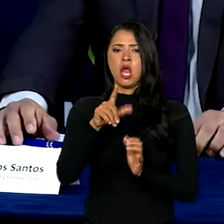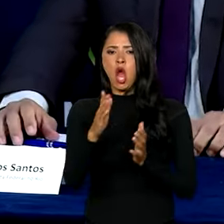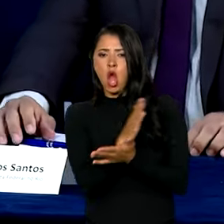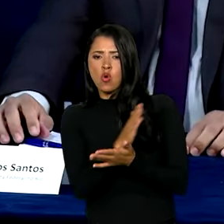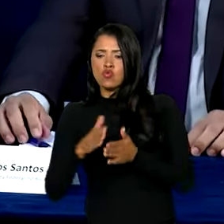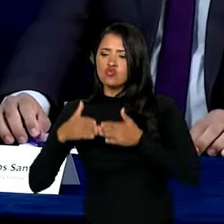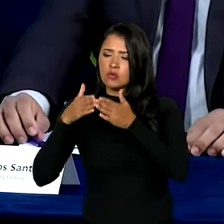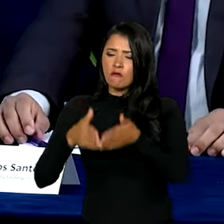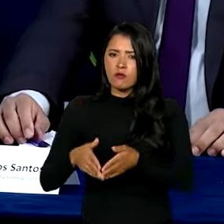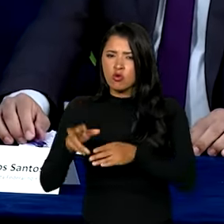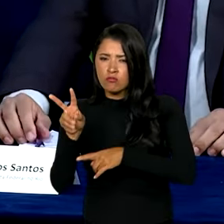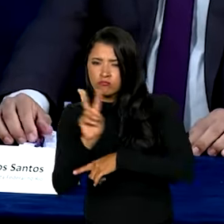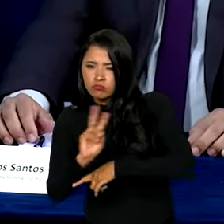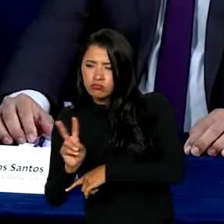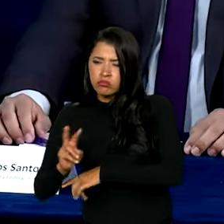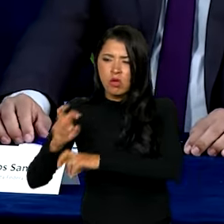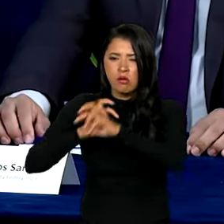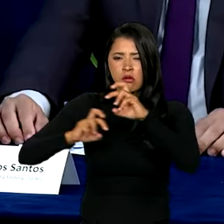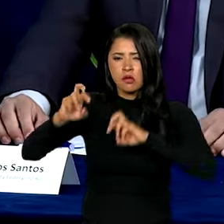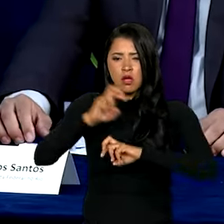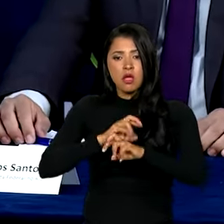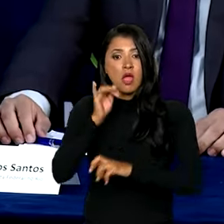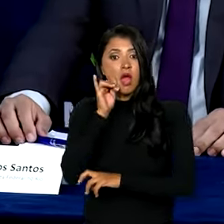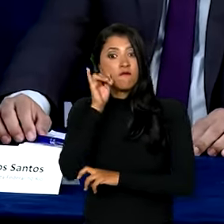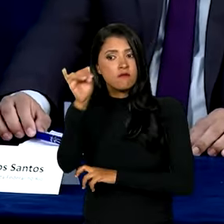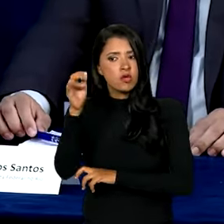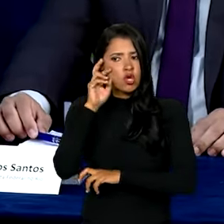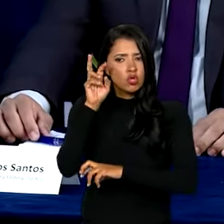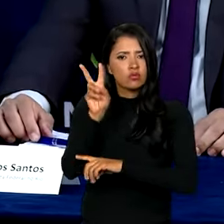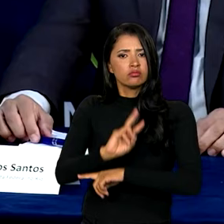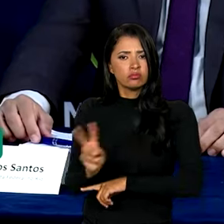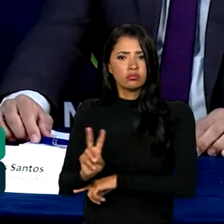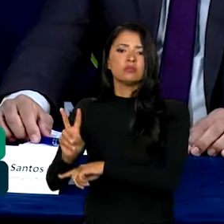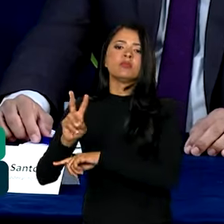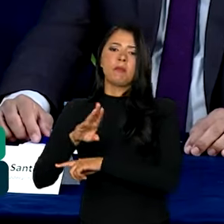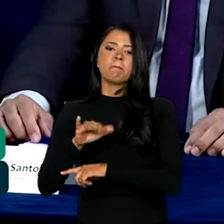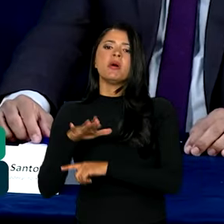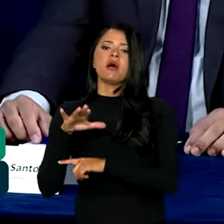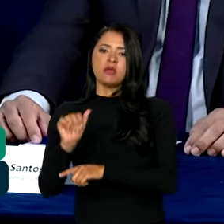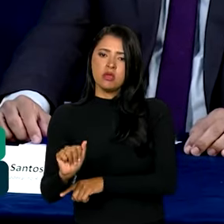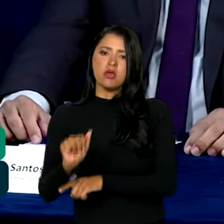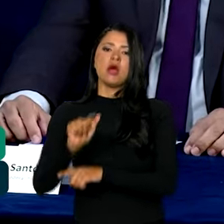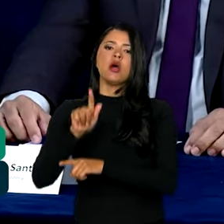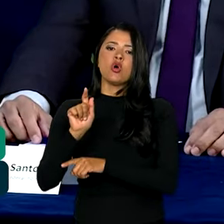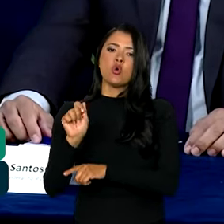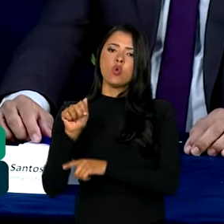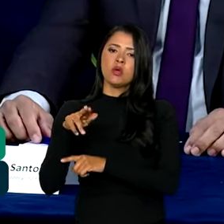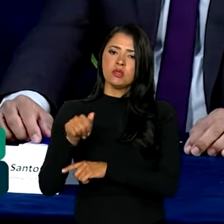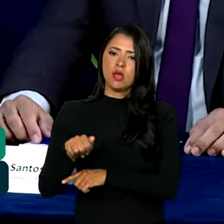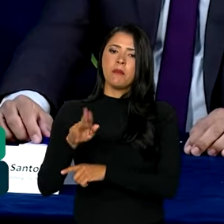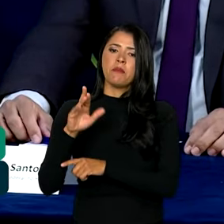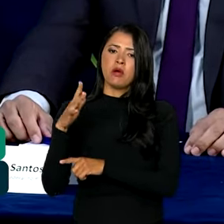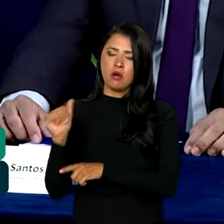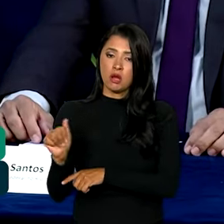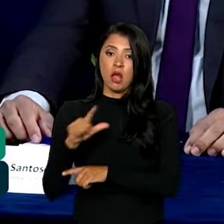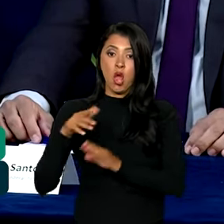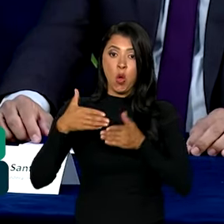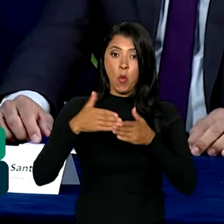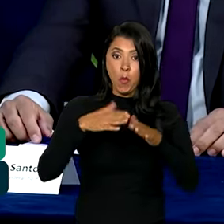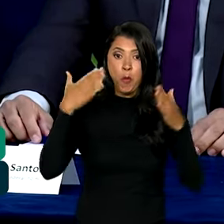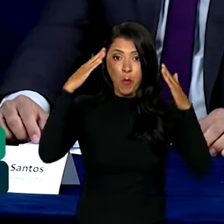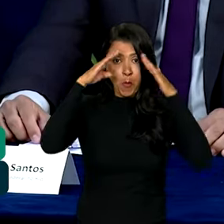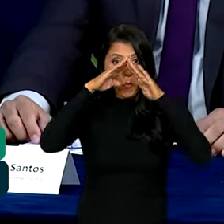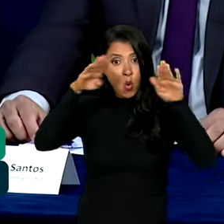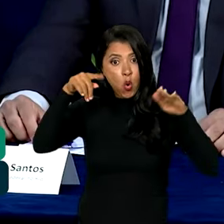navios de patrulha e avisos de patrulha na Baía de Guanabara. No porto de Itaguaí, um